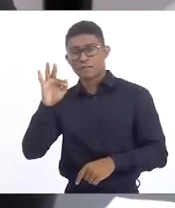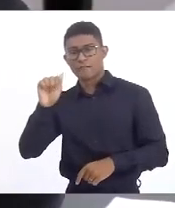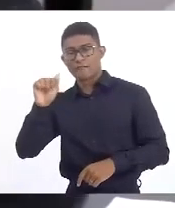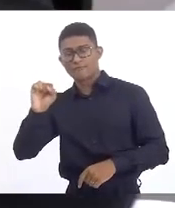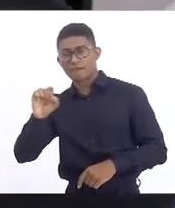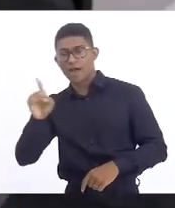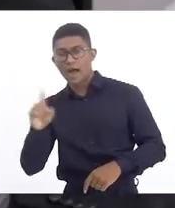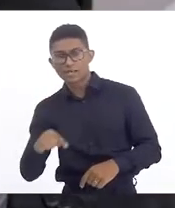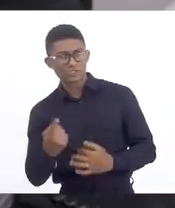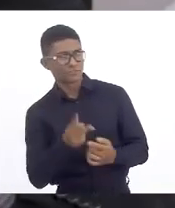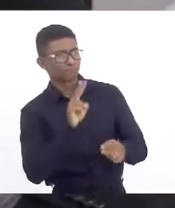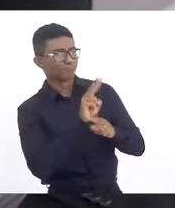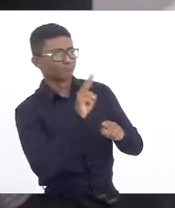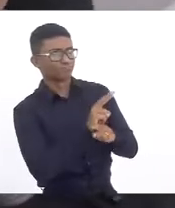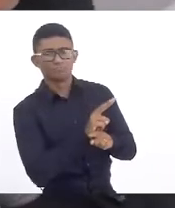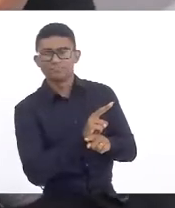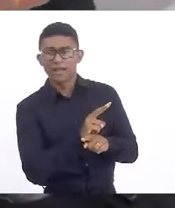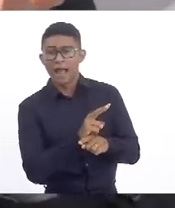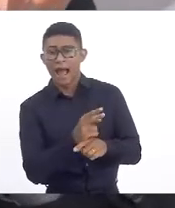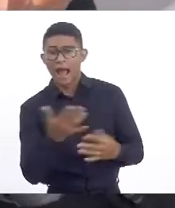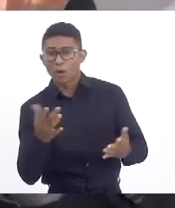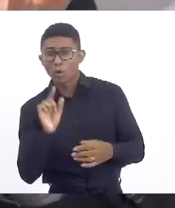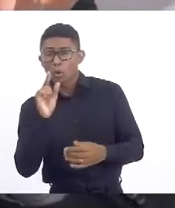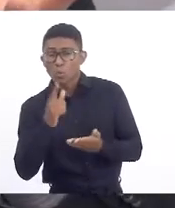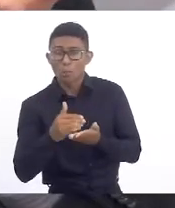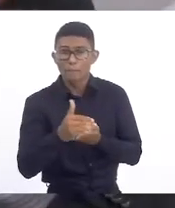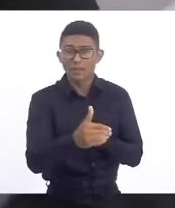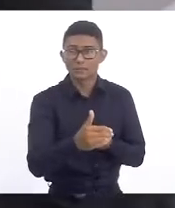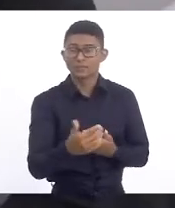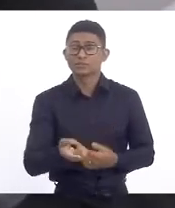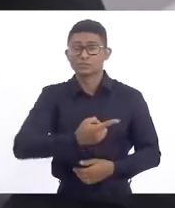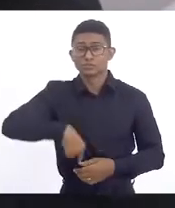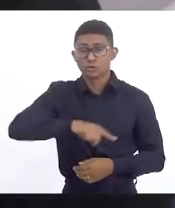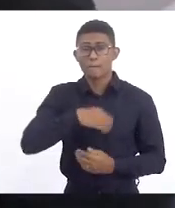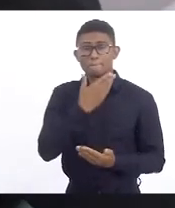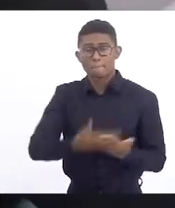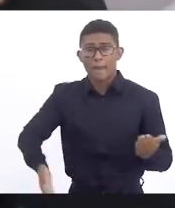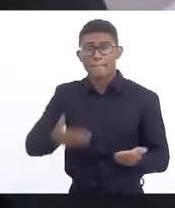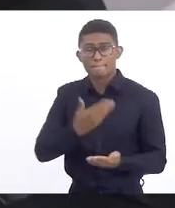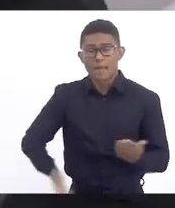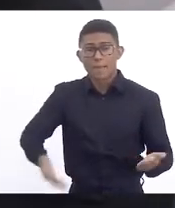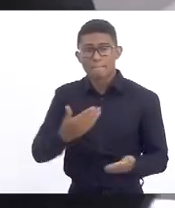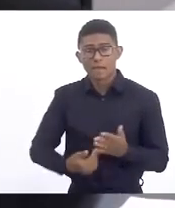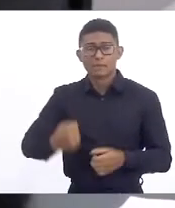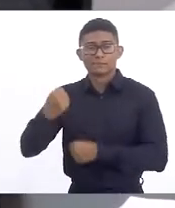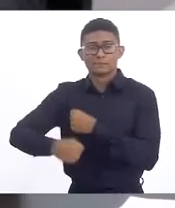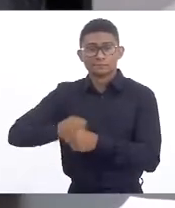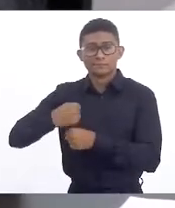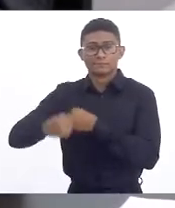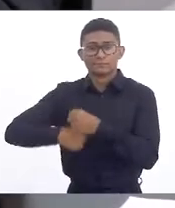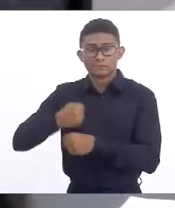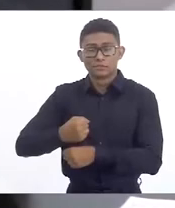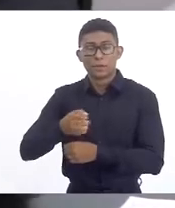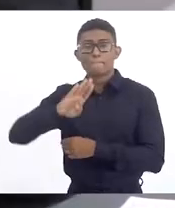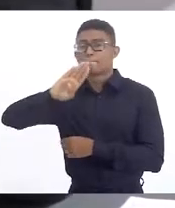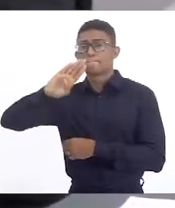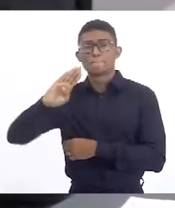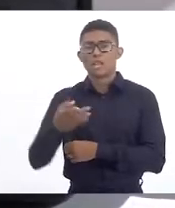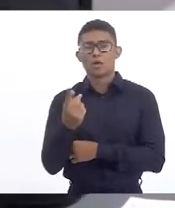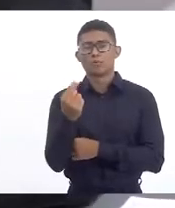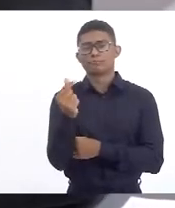a gente vai continuar a perder bilhões por ano. Exatamente porque existe o mundo da